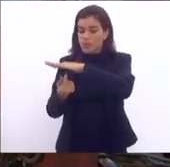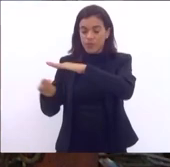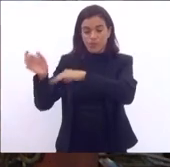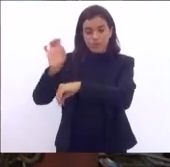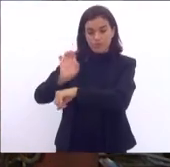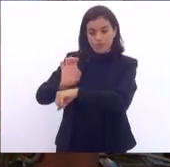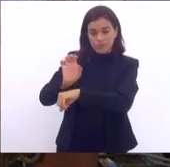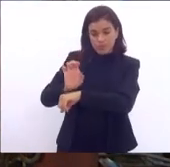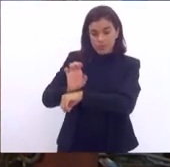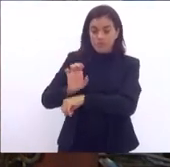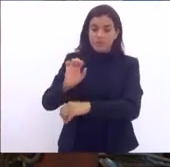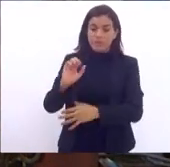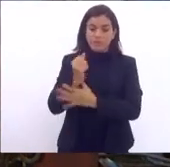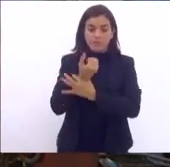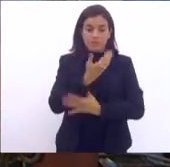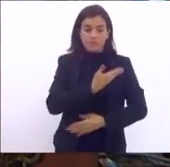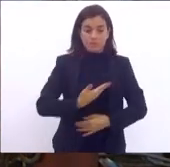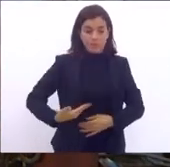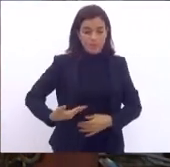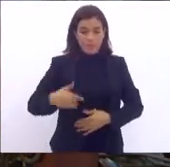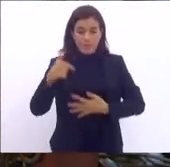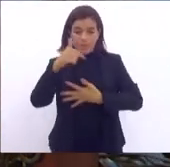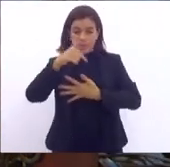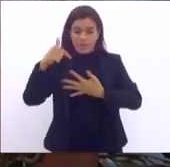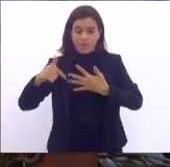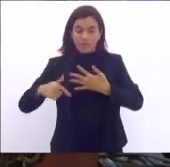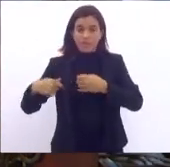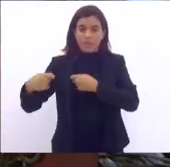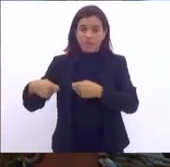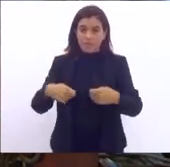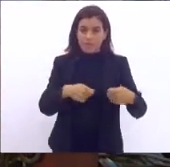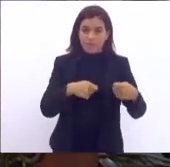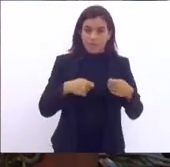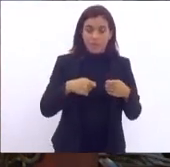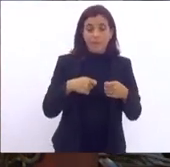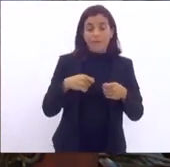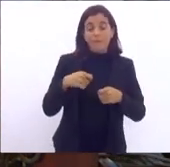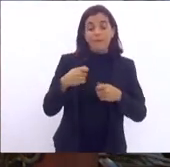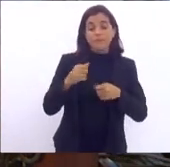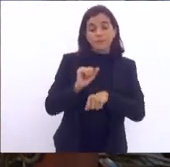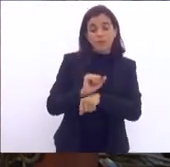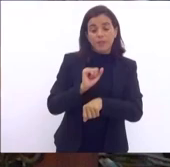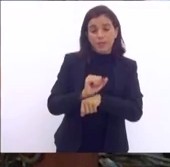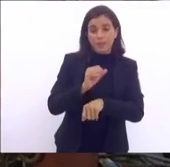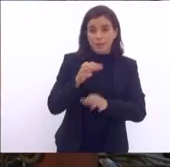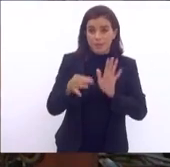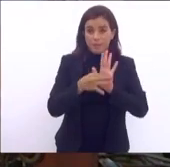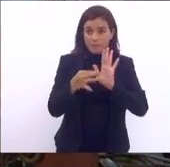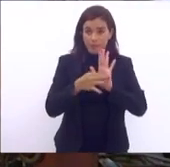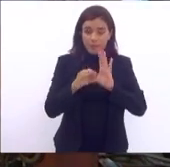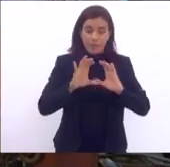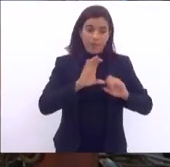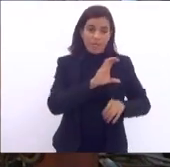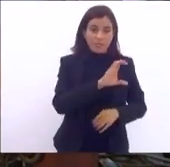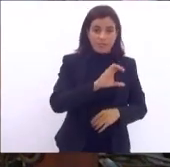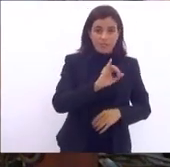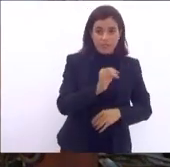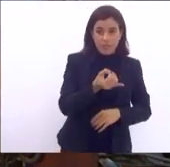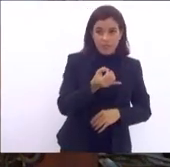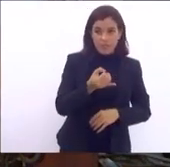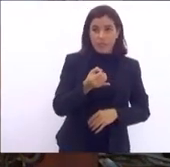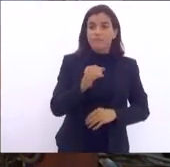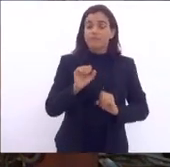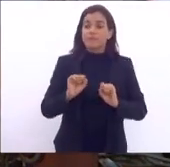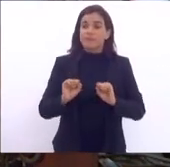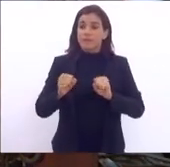outras providências, pendendo de pareceres das Comissões de Constituição e Justiça, de Defesa Civil, de